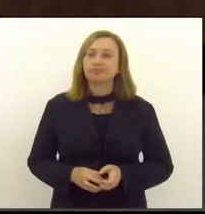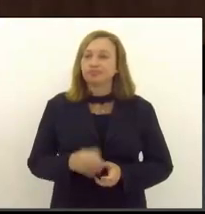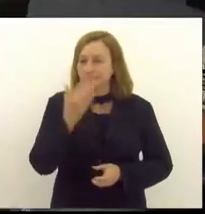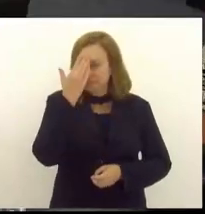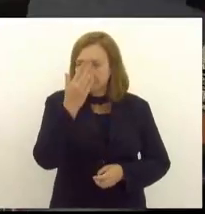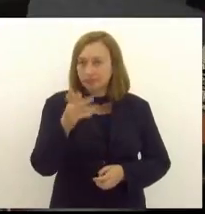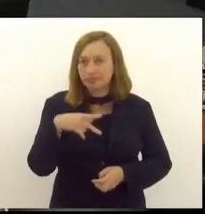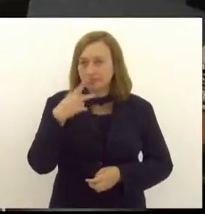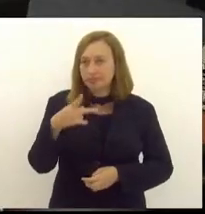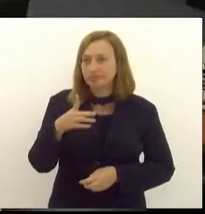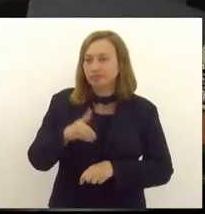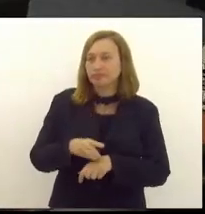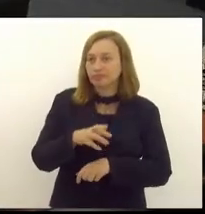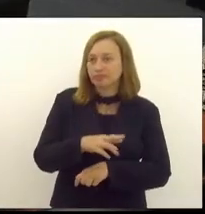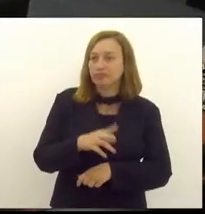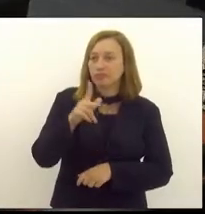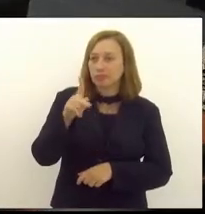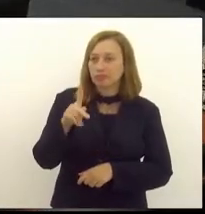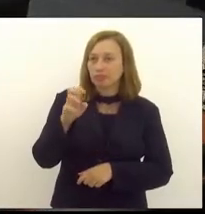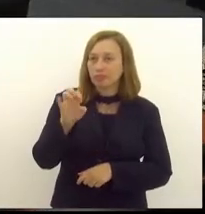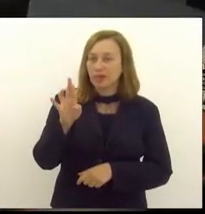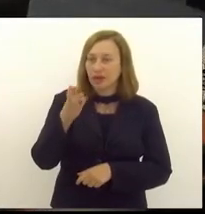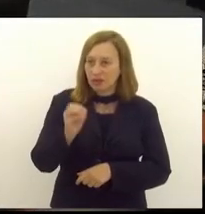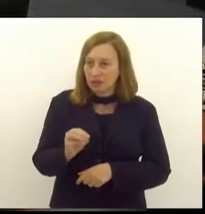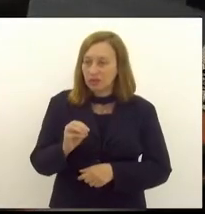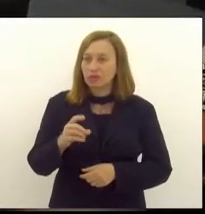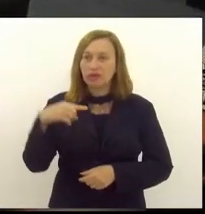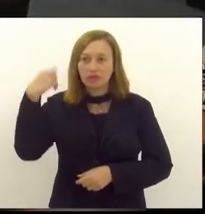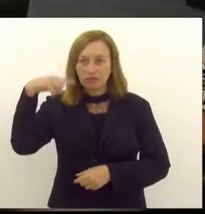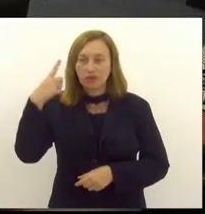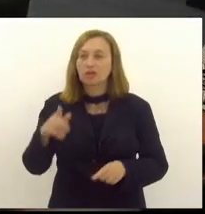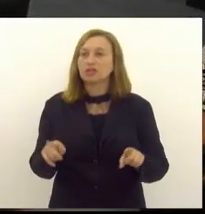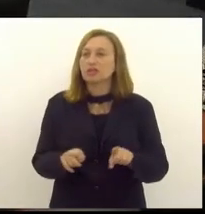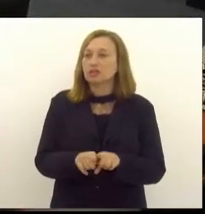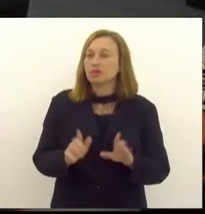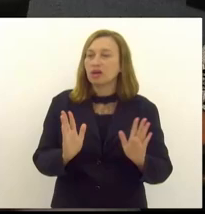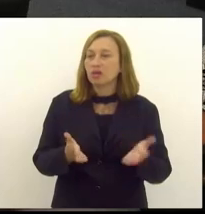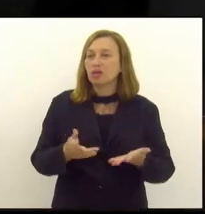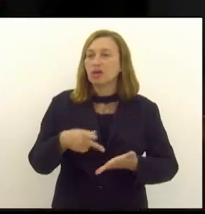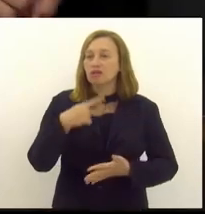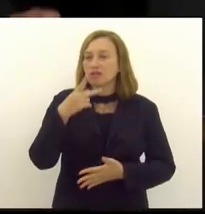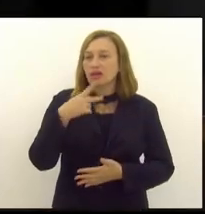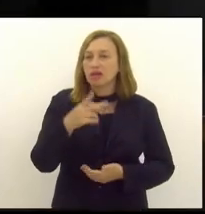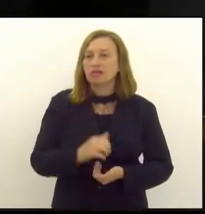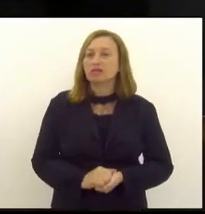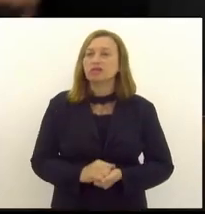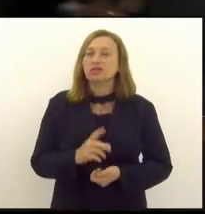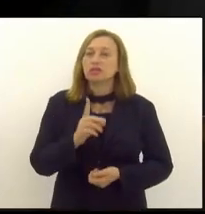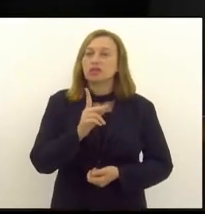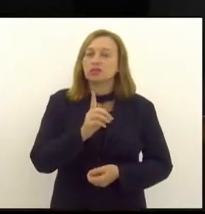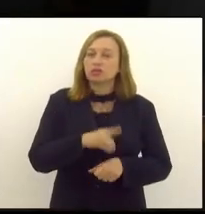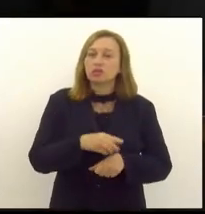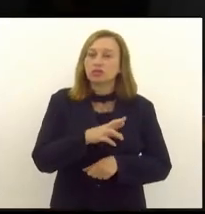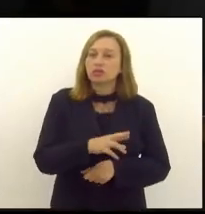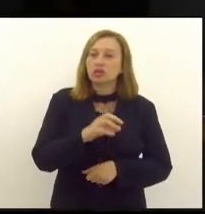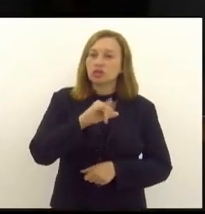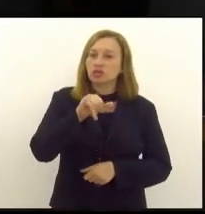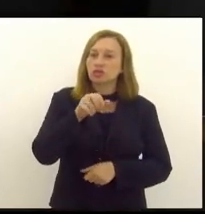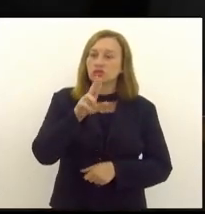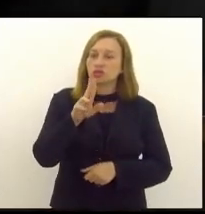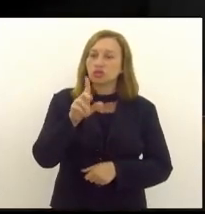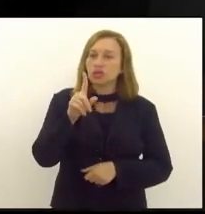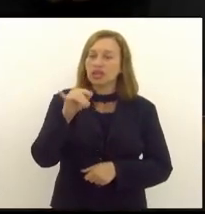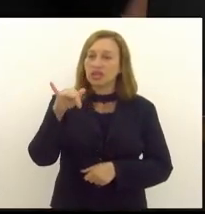Agradeço as palavras de Dr. Pedro Calmon, advogado, e passo a palavra agora para a doutora Juliane